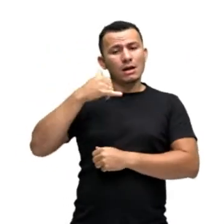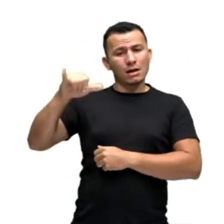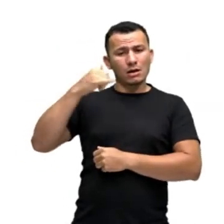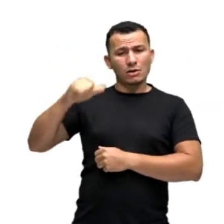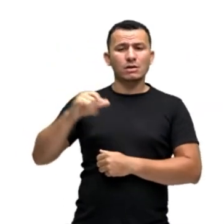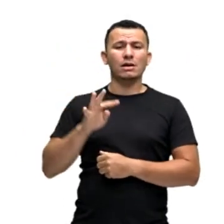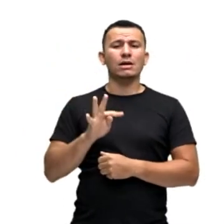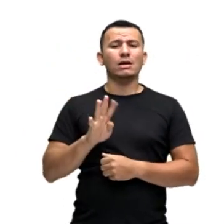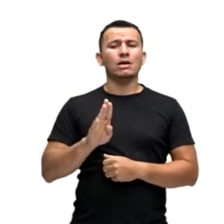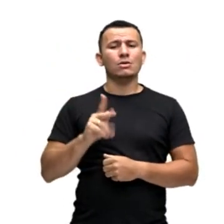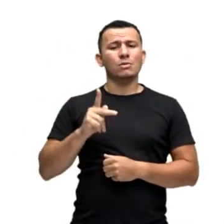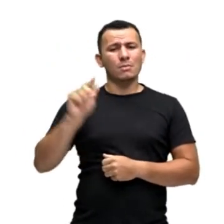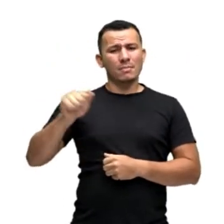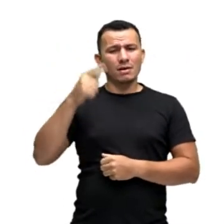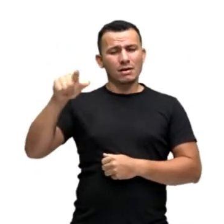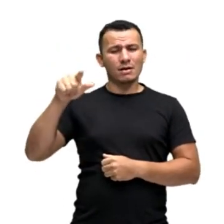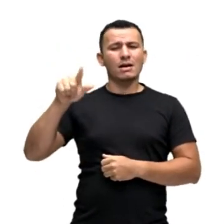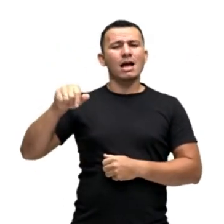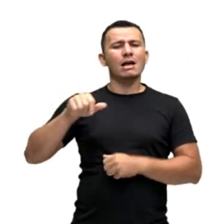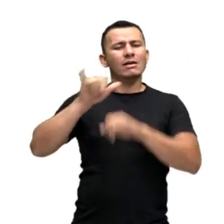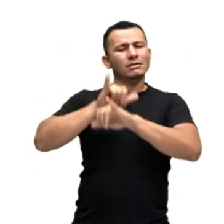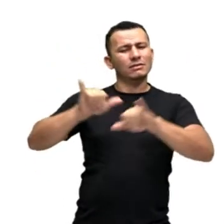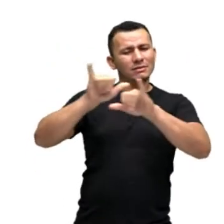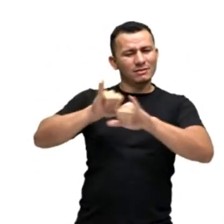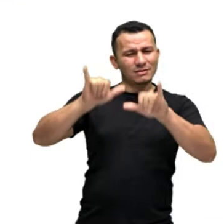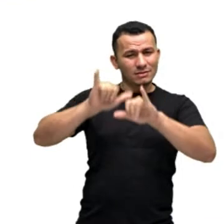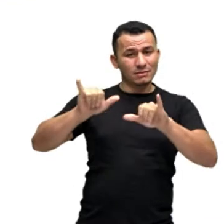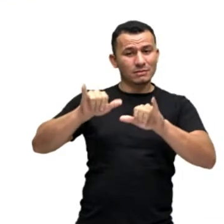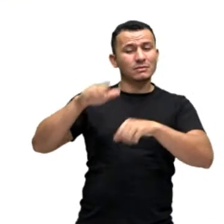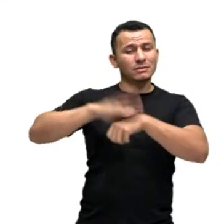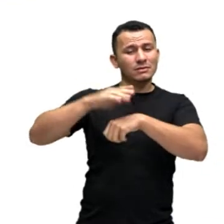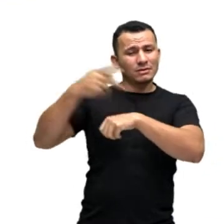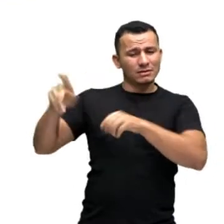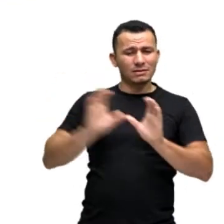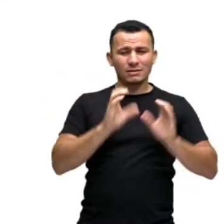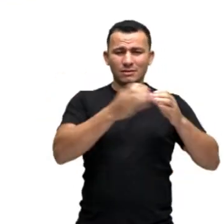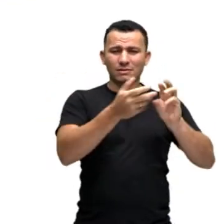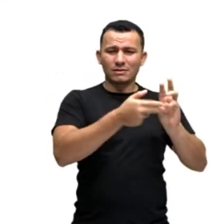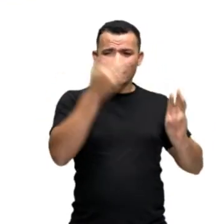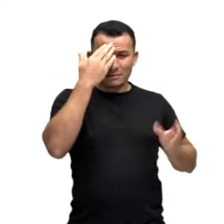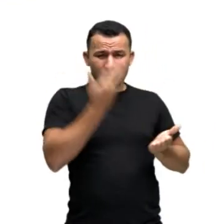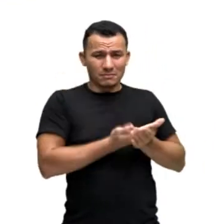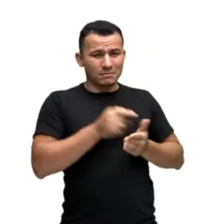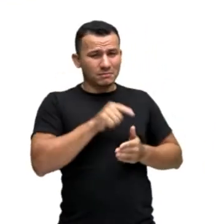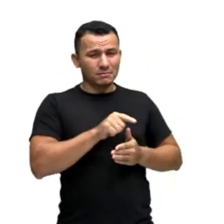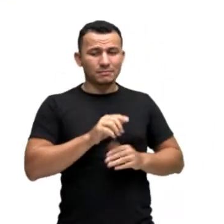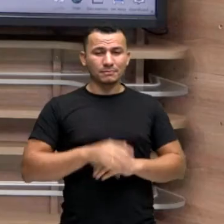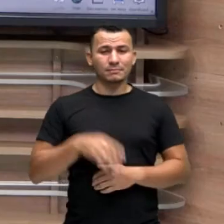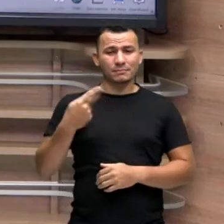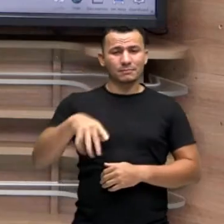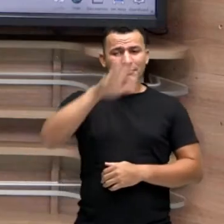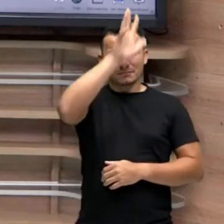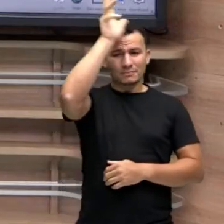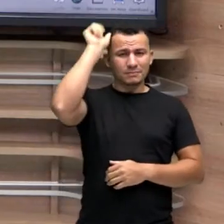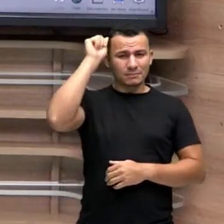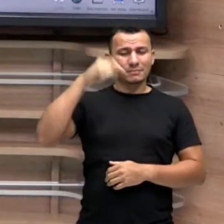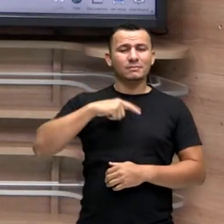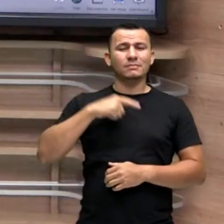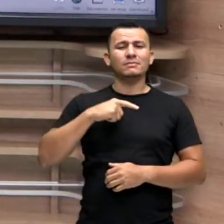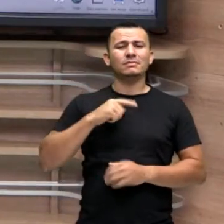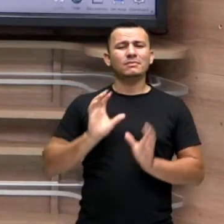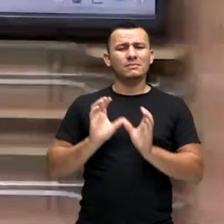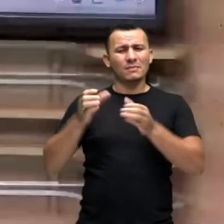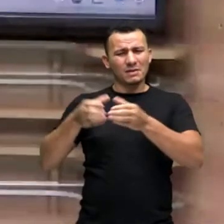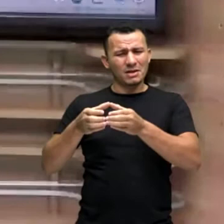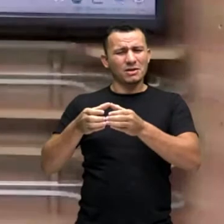Tupã é só mensageiro né Isso é uma visão aqui no Amazonas ou só para você ter uma ideia o sateré